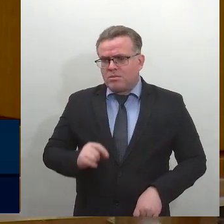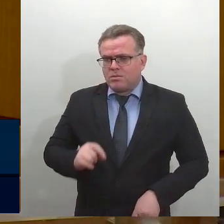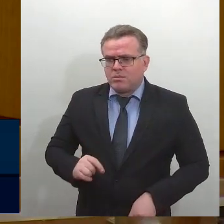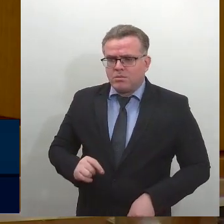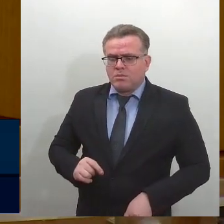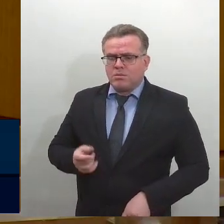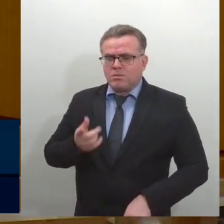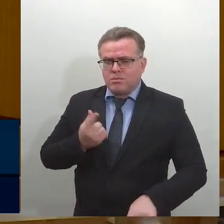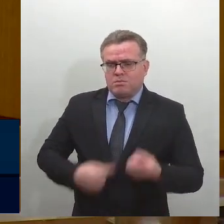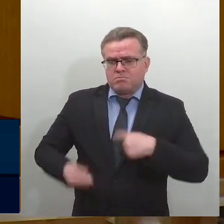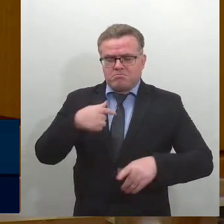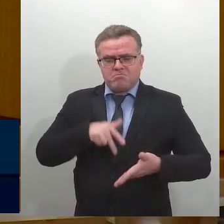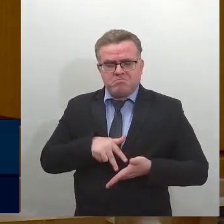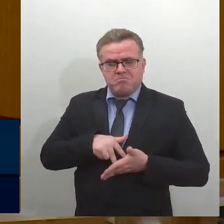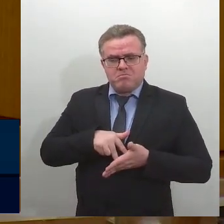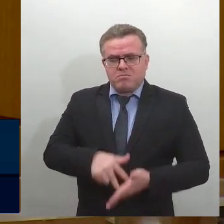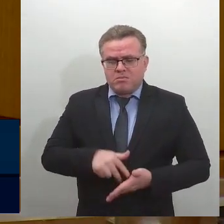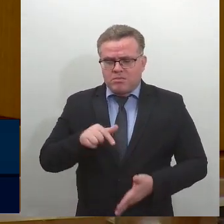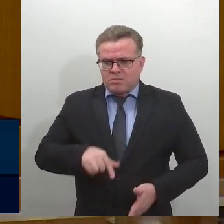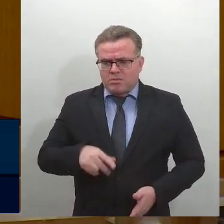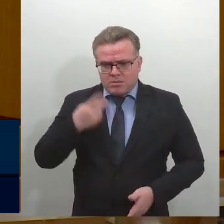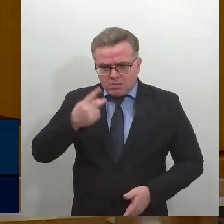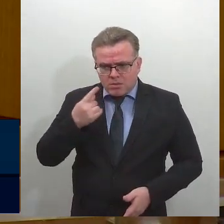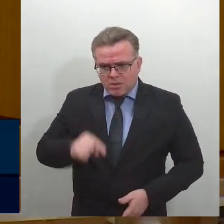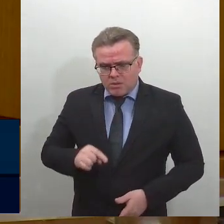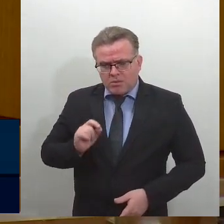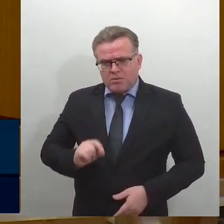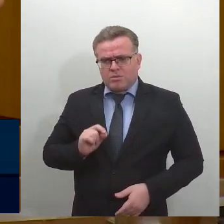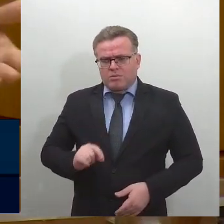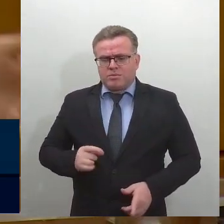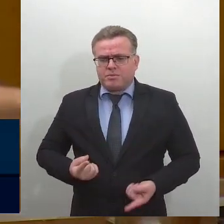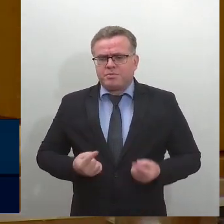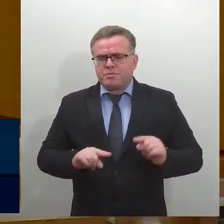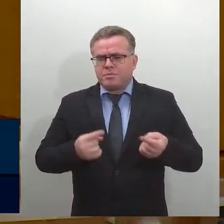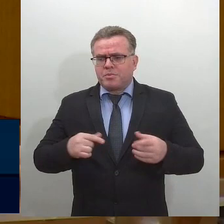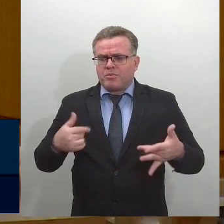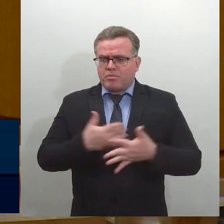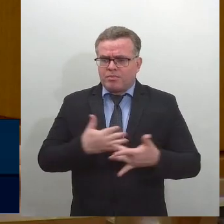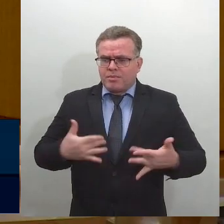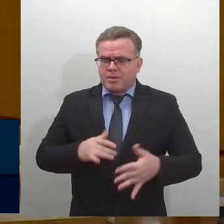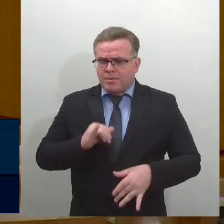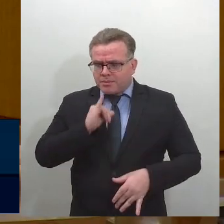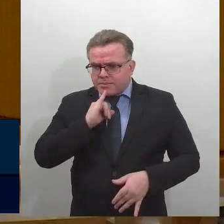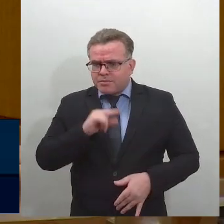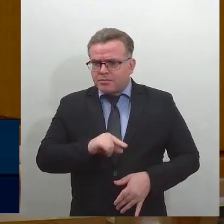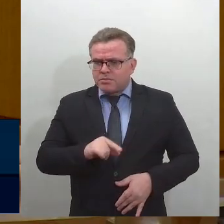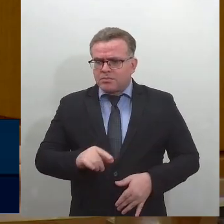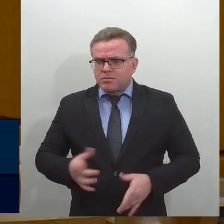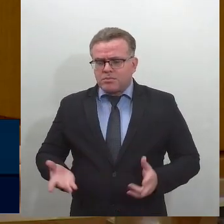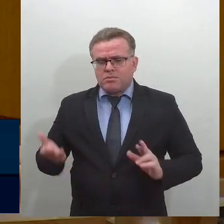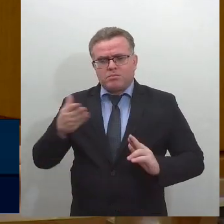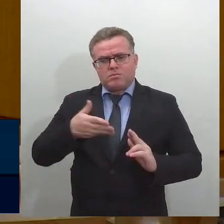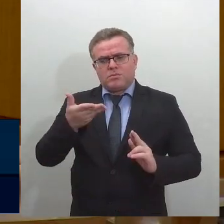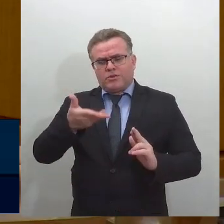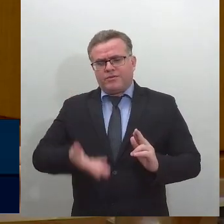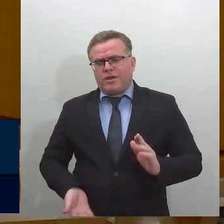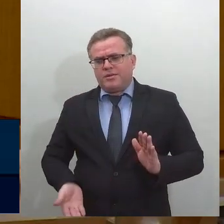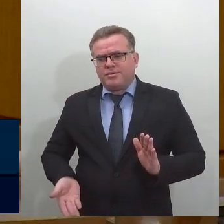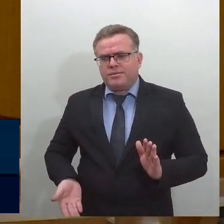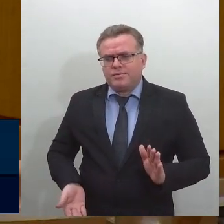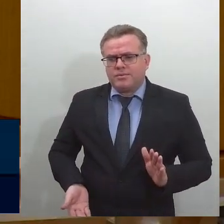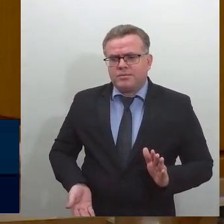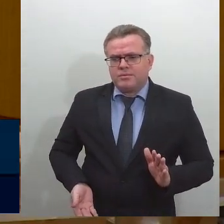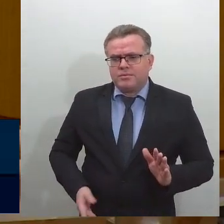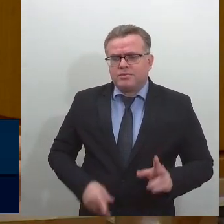Sergipe, nas costas de uma cidade que só tem dado orgulho ao nosso povo, acredito que devemos